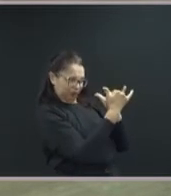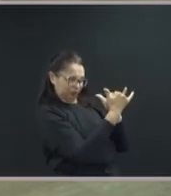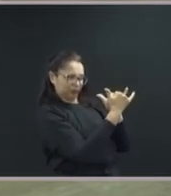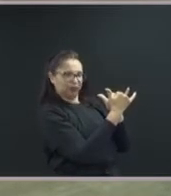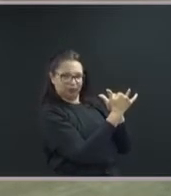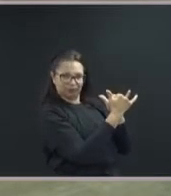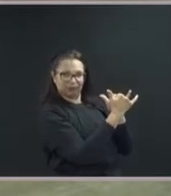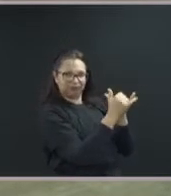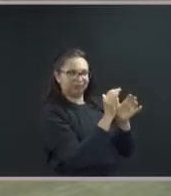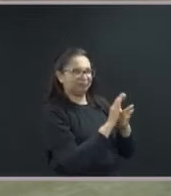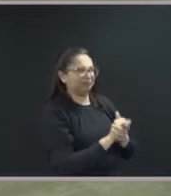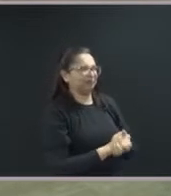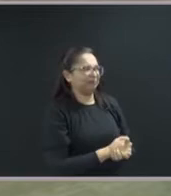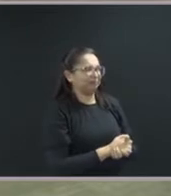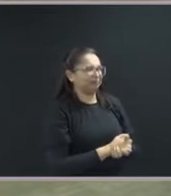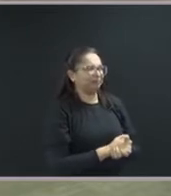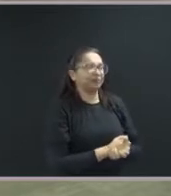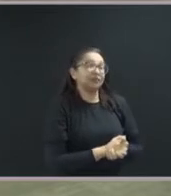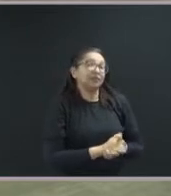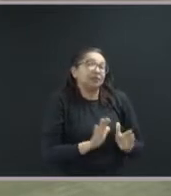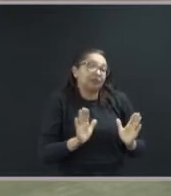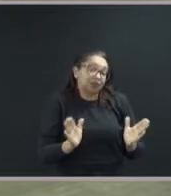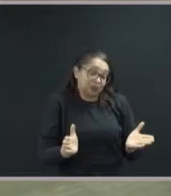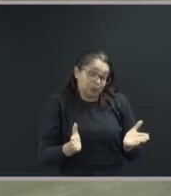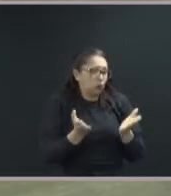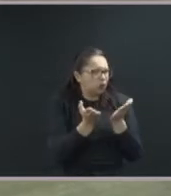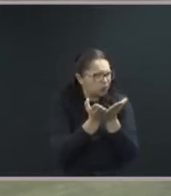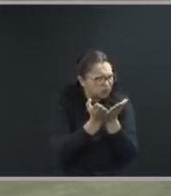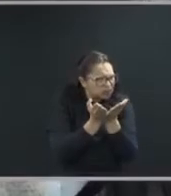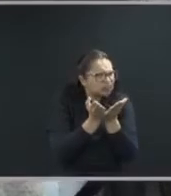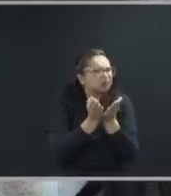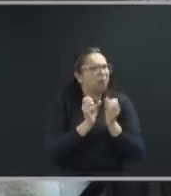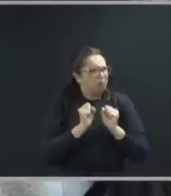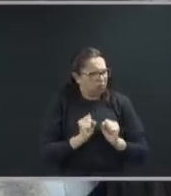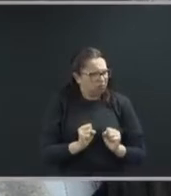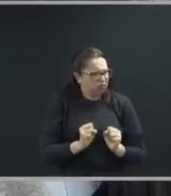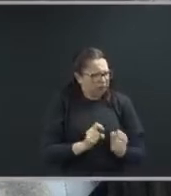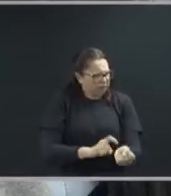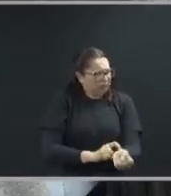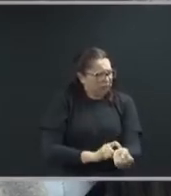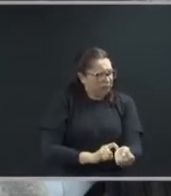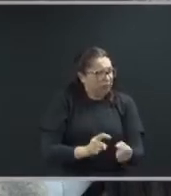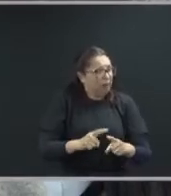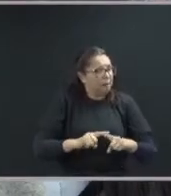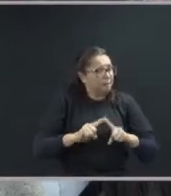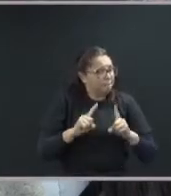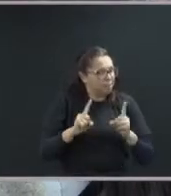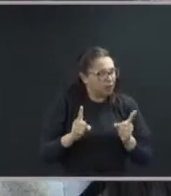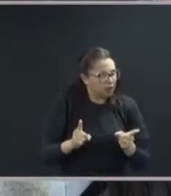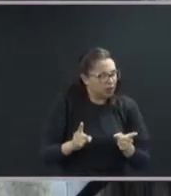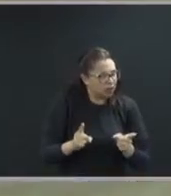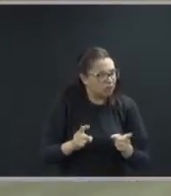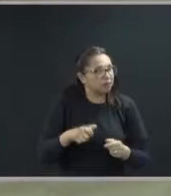nervoso. Mas depois ele fala, é mesmo, estou errado. Eu estou errado. E vai lá e aceita a disciplina, mas vamos para